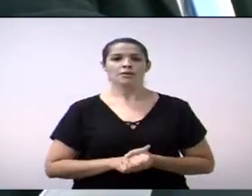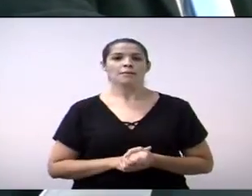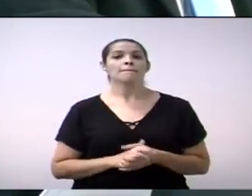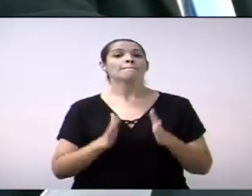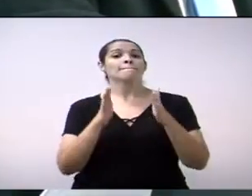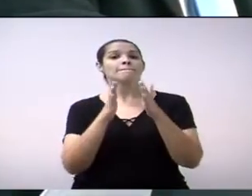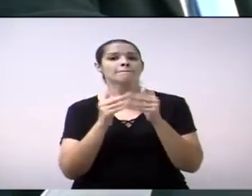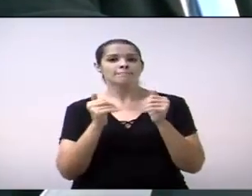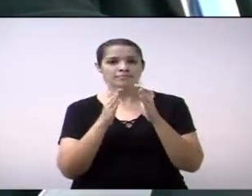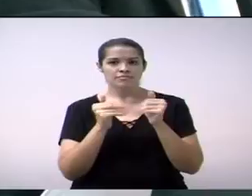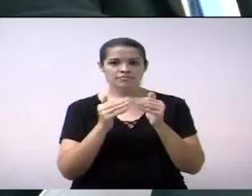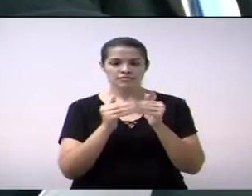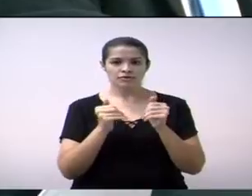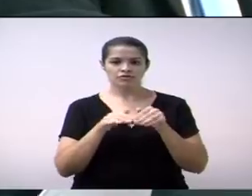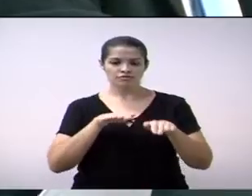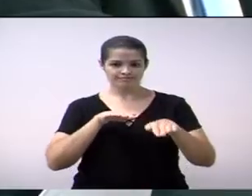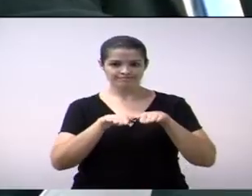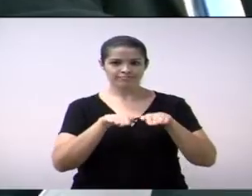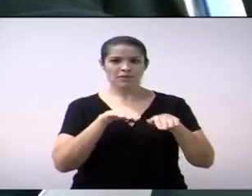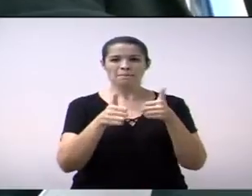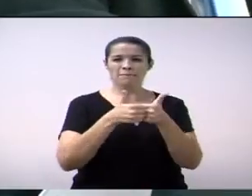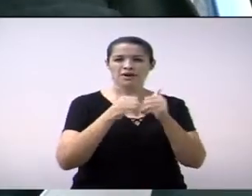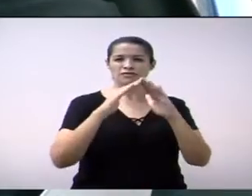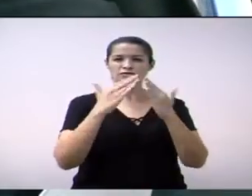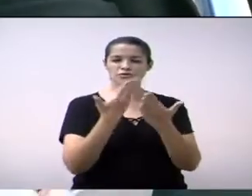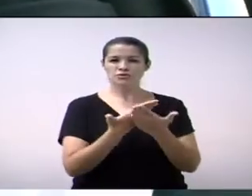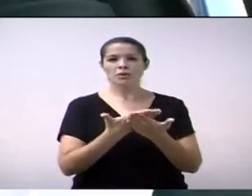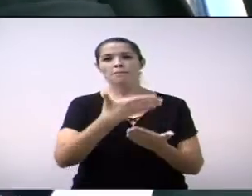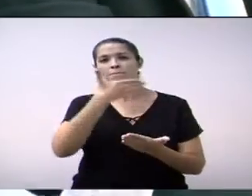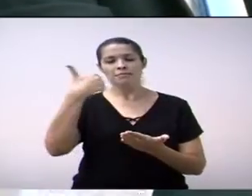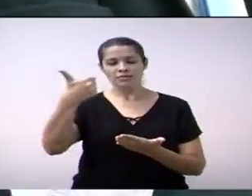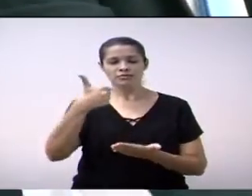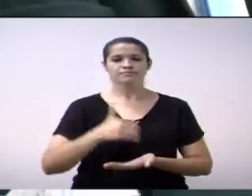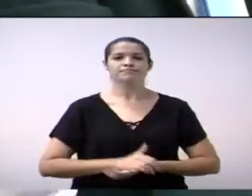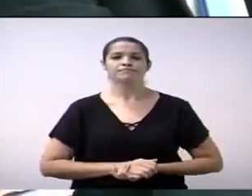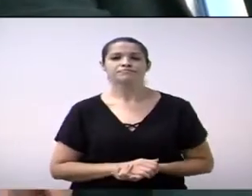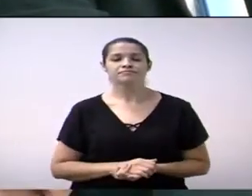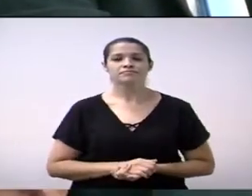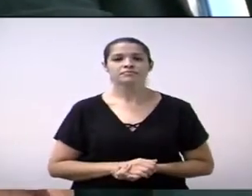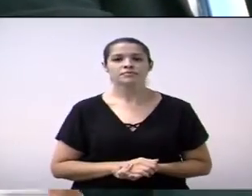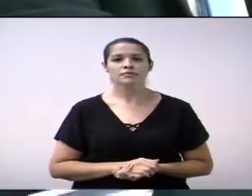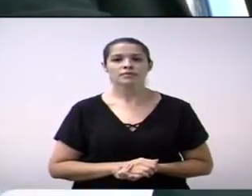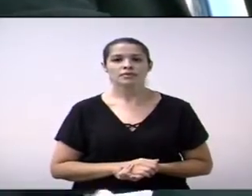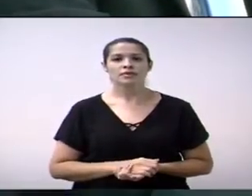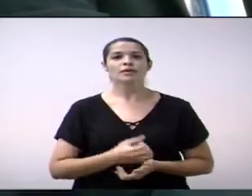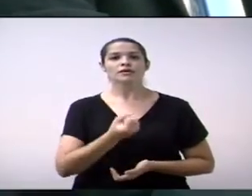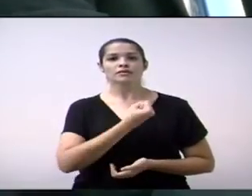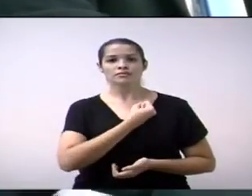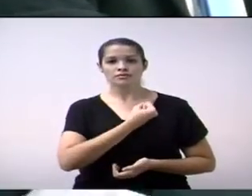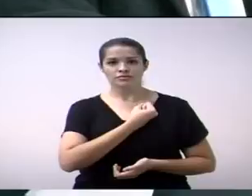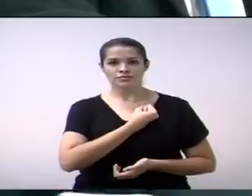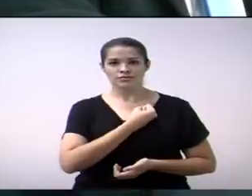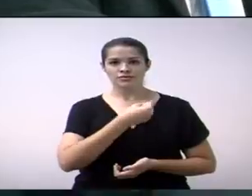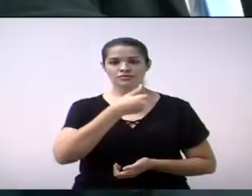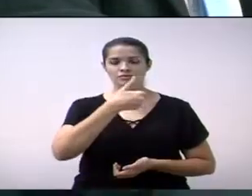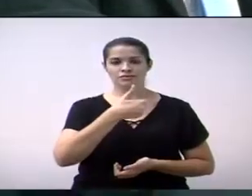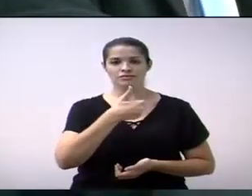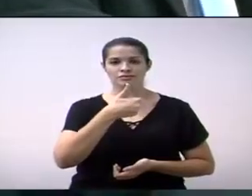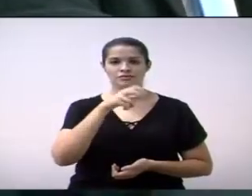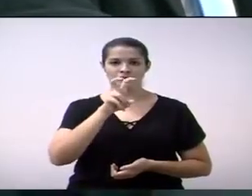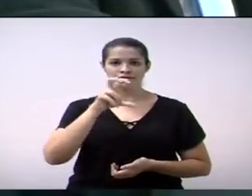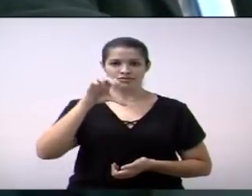escolares do município de Paulínia, conforme especificações do Código de Trânsito Brasileiro. De número 159, vereador Edilcinho